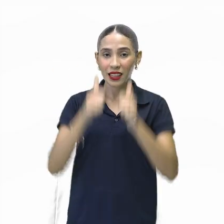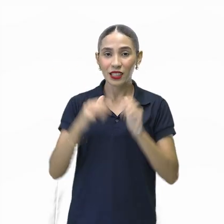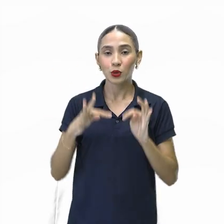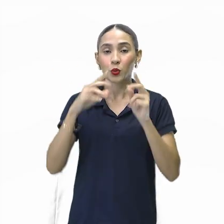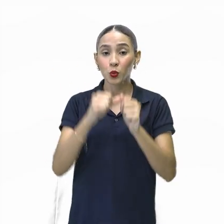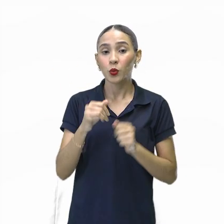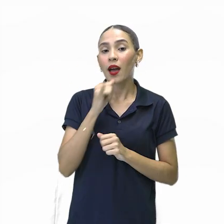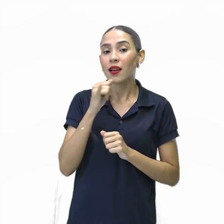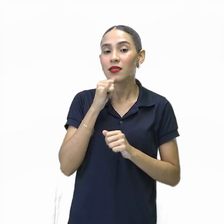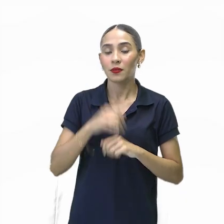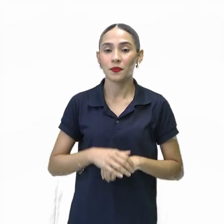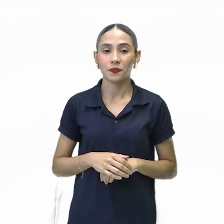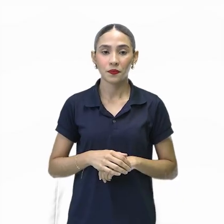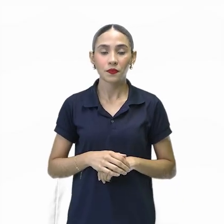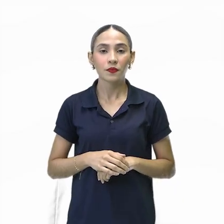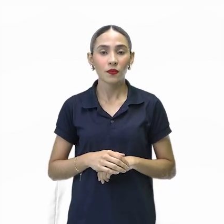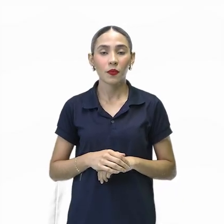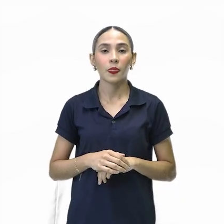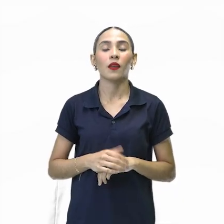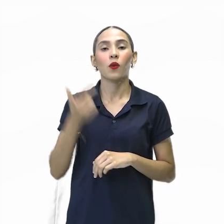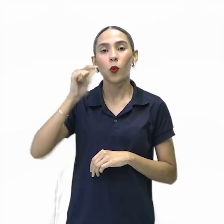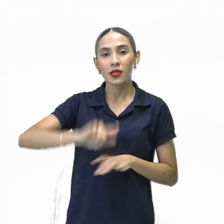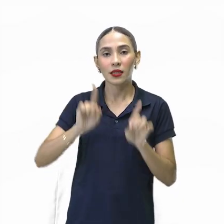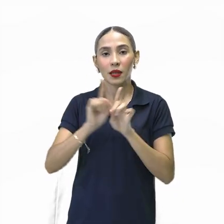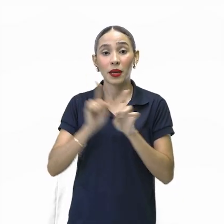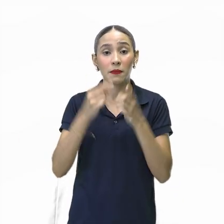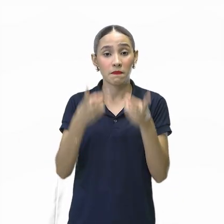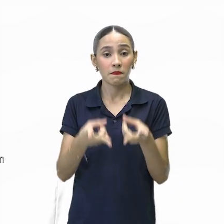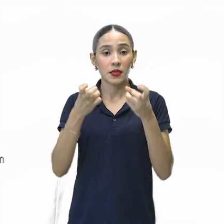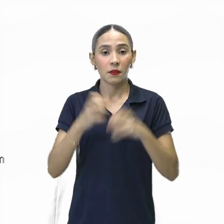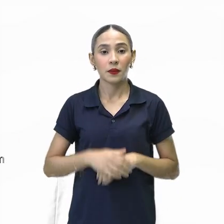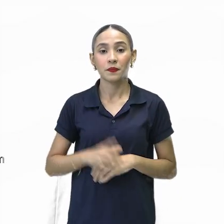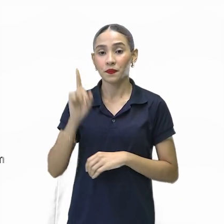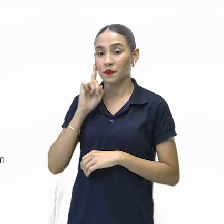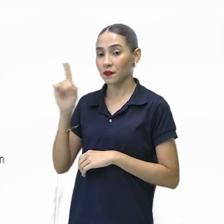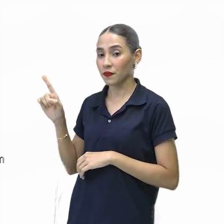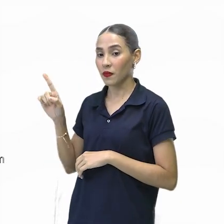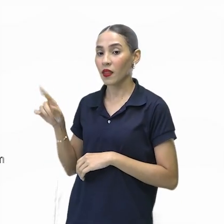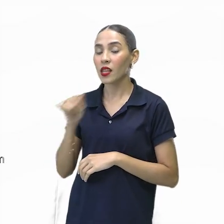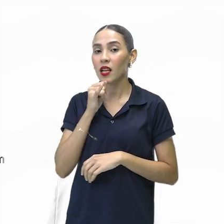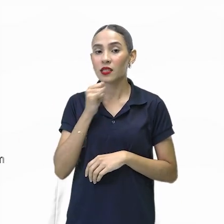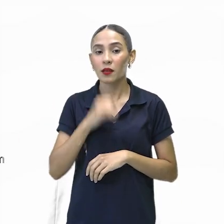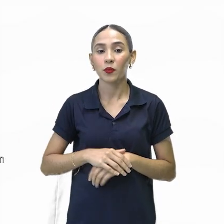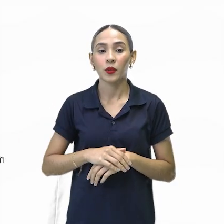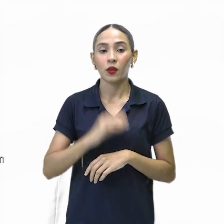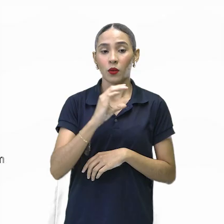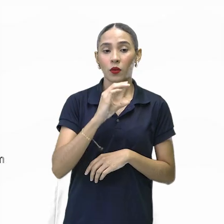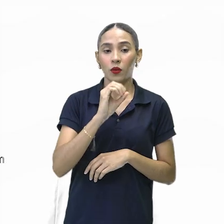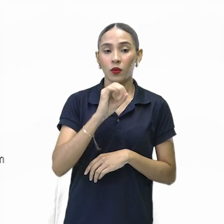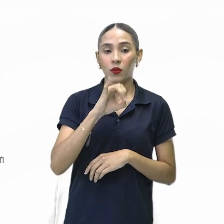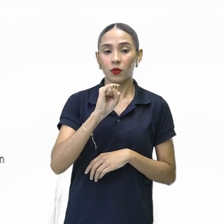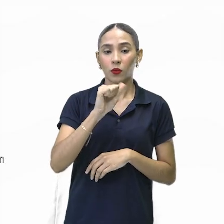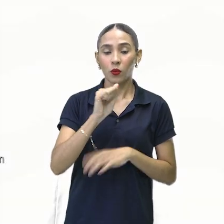coisas. Vejam só, aqui a gente consegue perceber um esqueminha. Quando a gente fala da coisa,